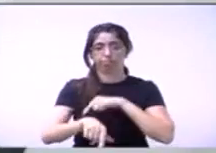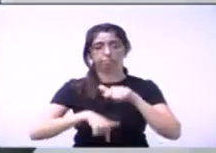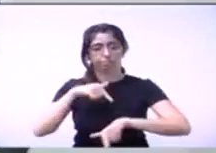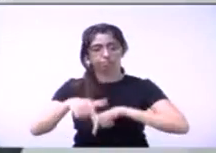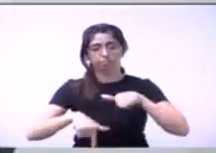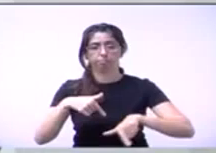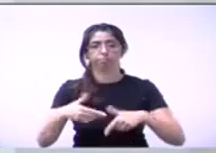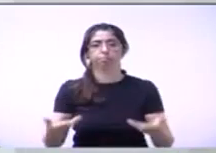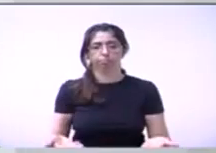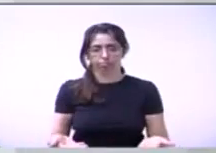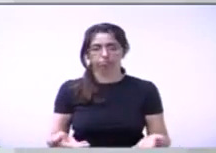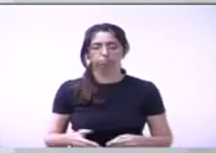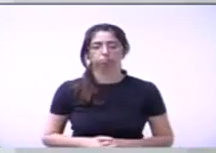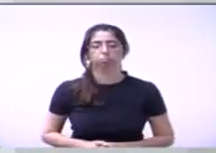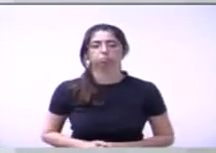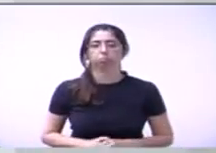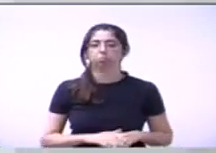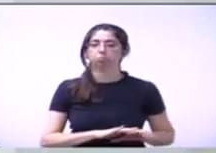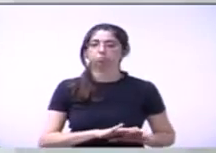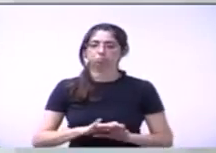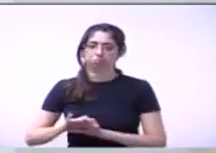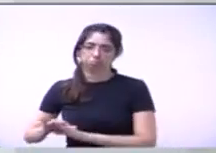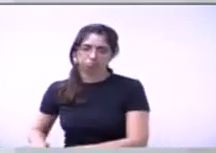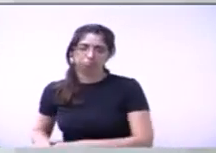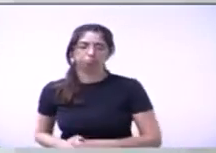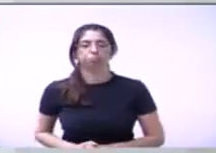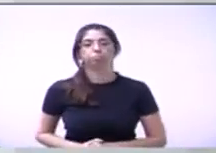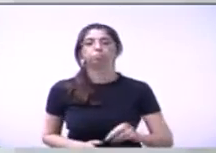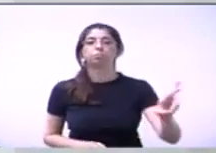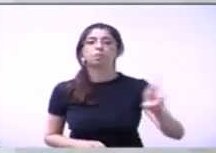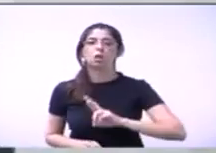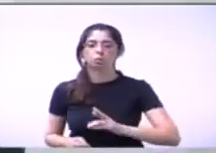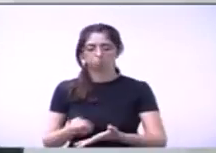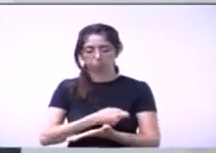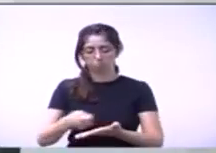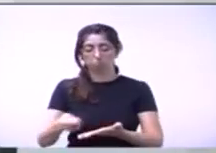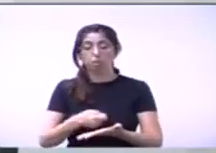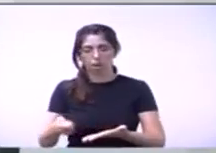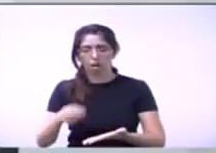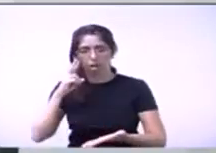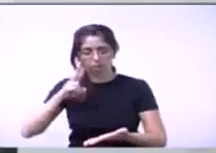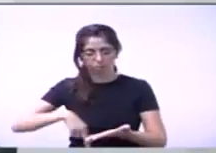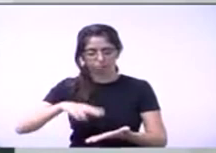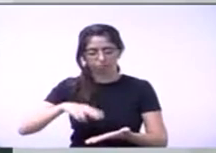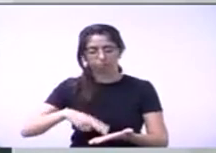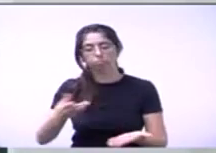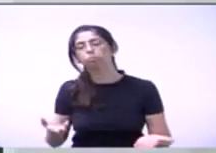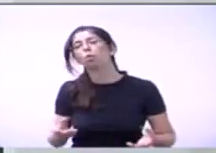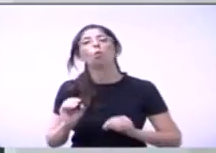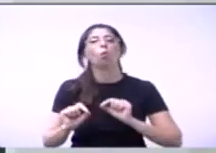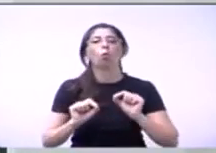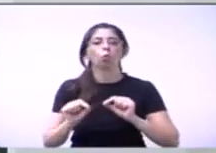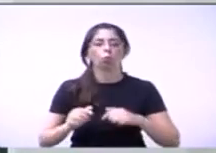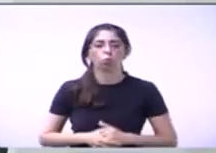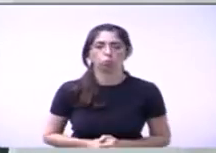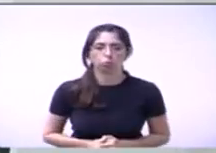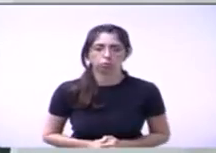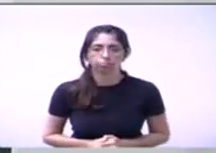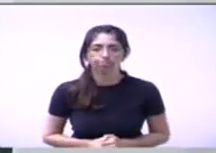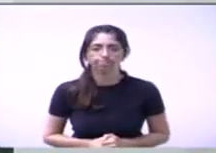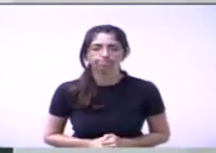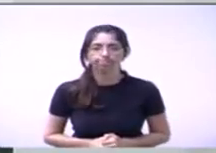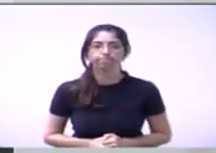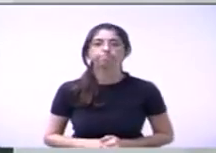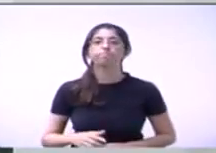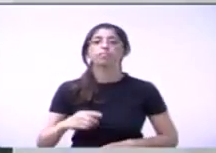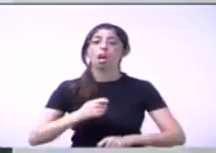Bem, tudo isso é resultado direto não apenas de grave crise instalada no país, mas também sobre a incapacidade histórica dos